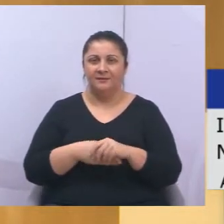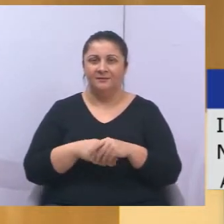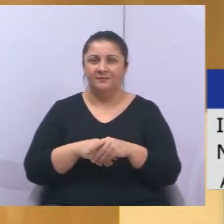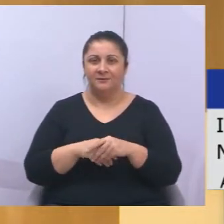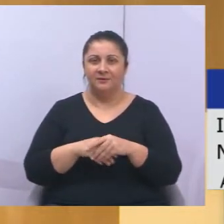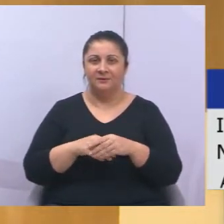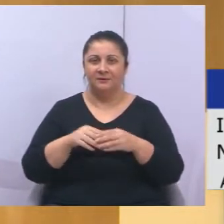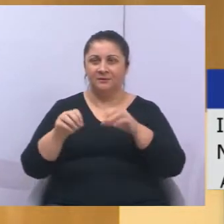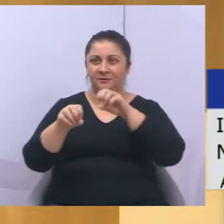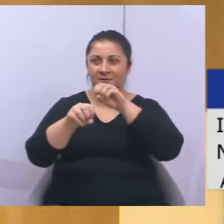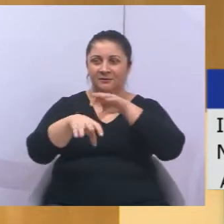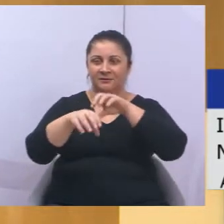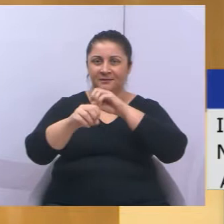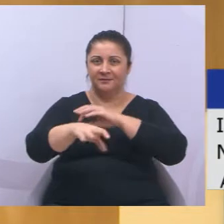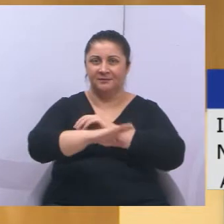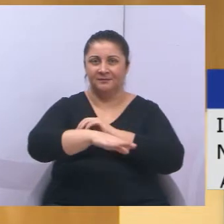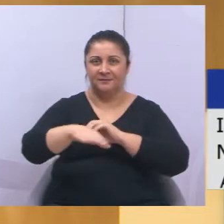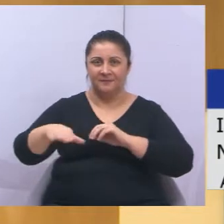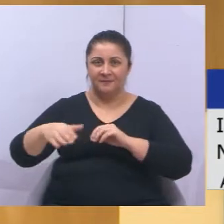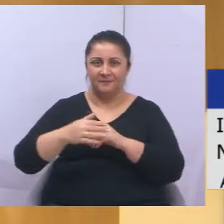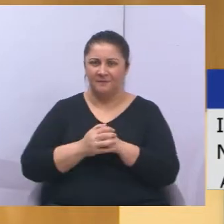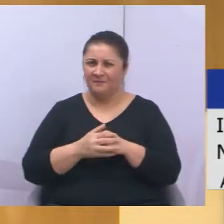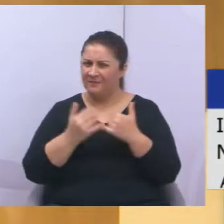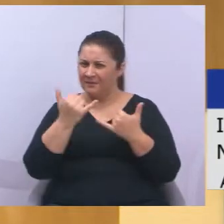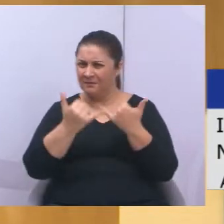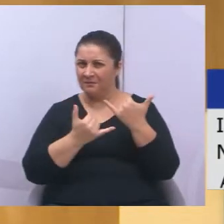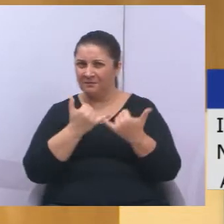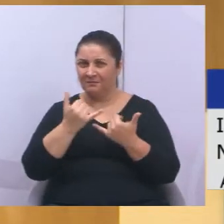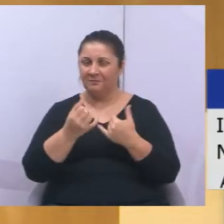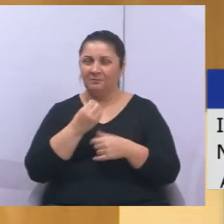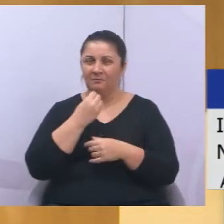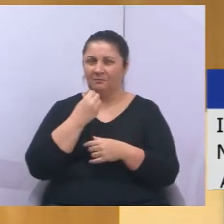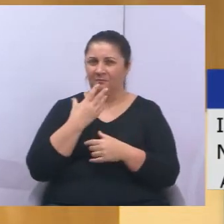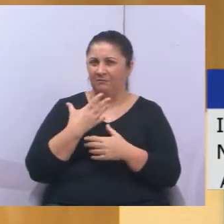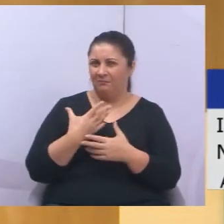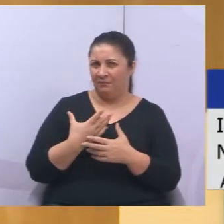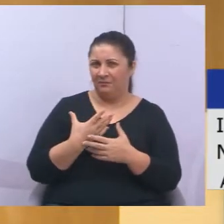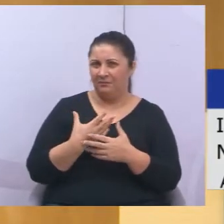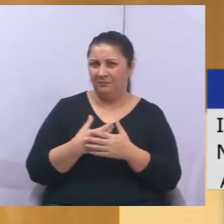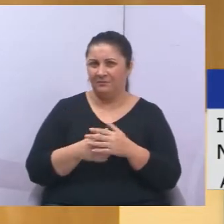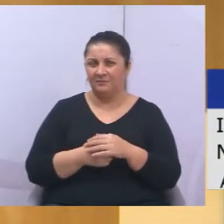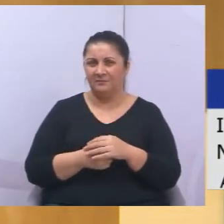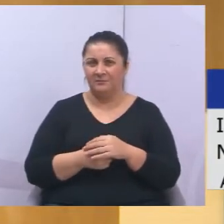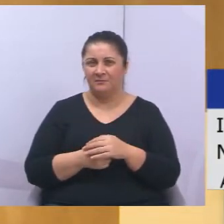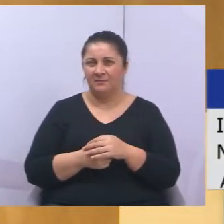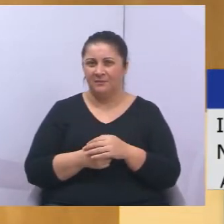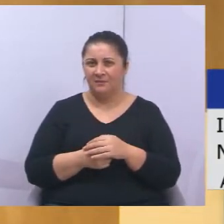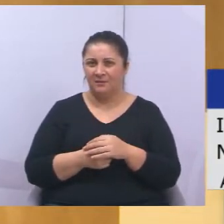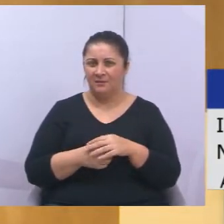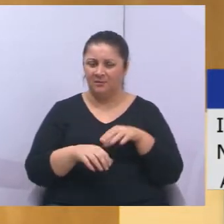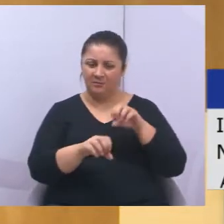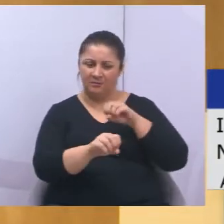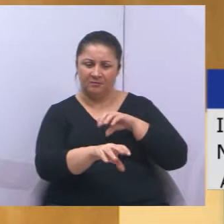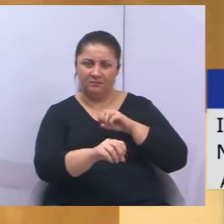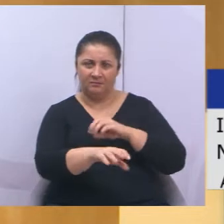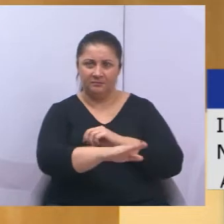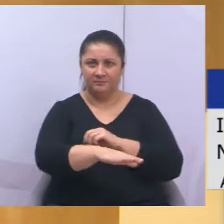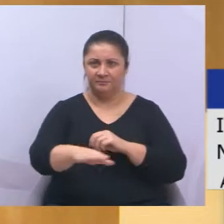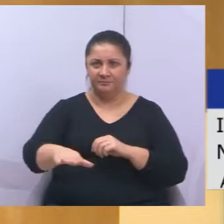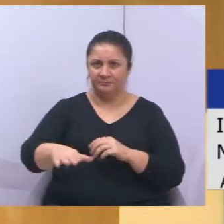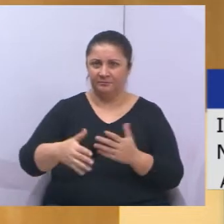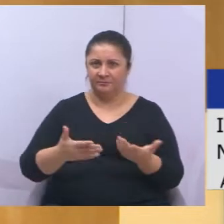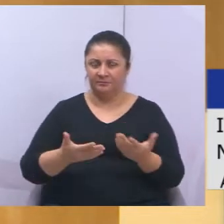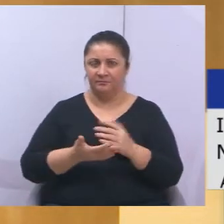criança? Isso são brincadeiras saudáveis que nós temos que levar às nossas casas, aos nossos